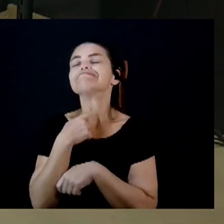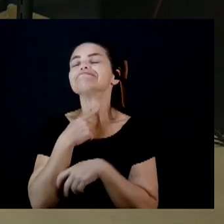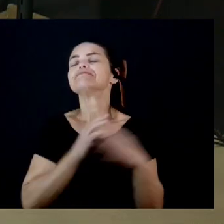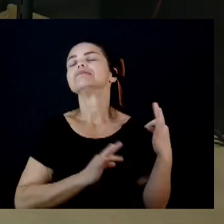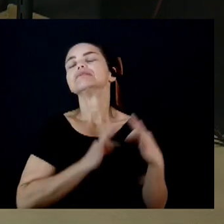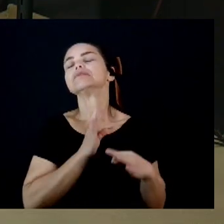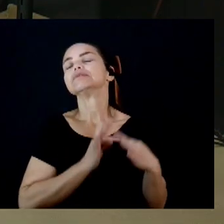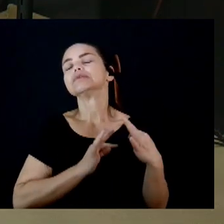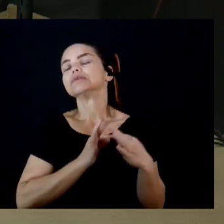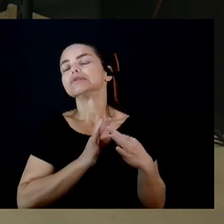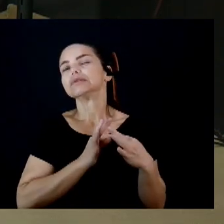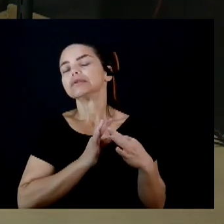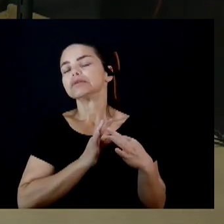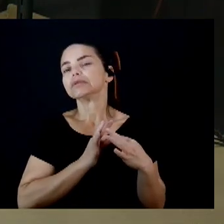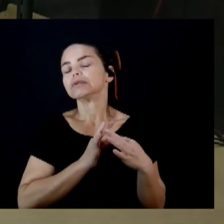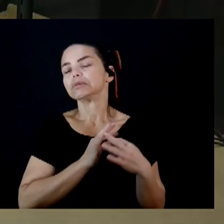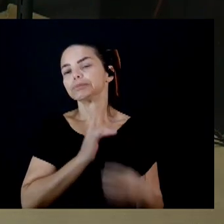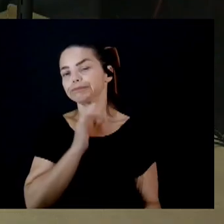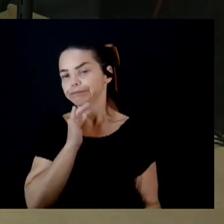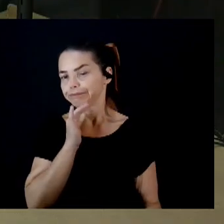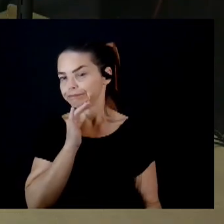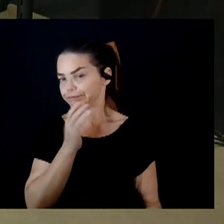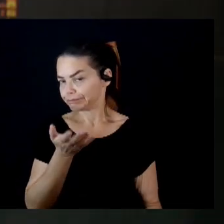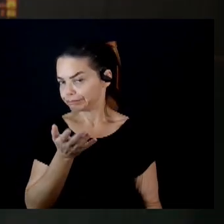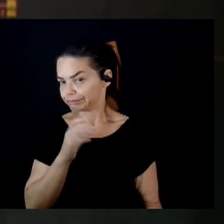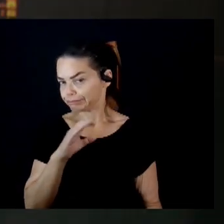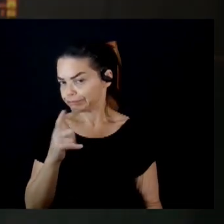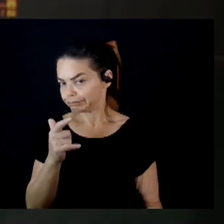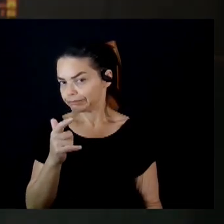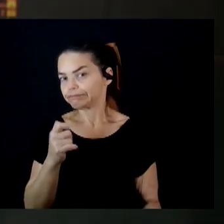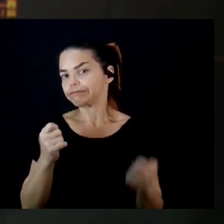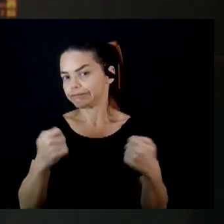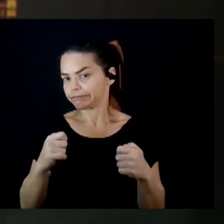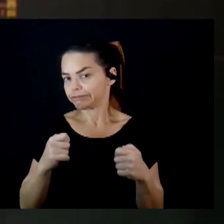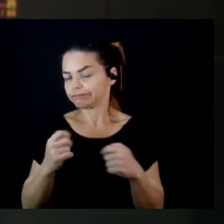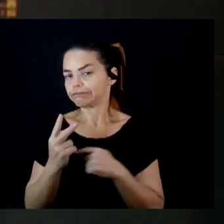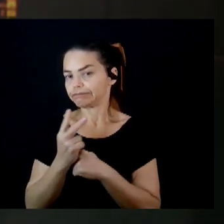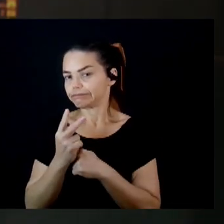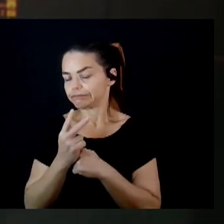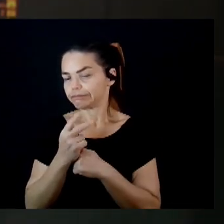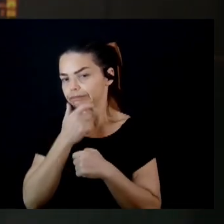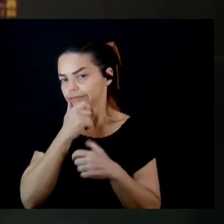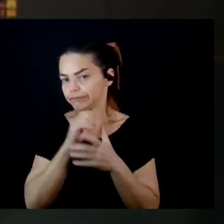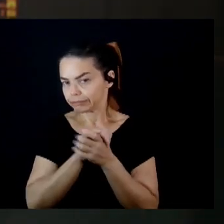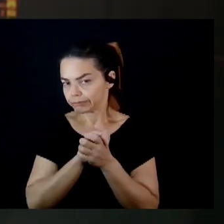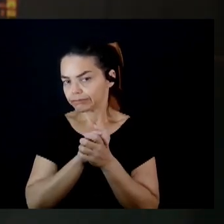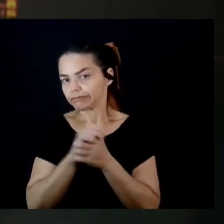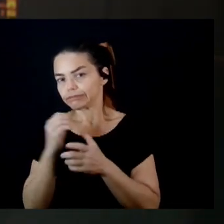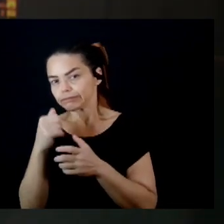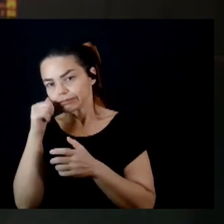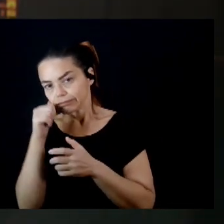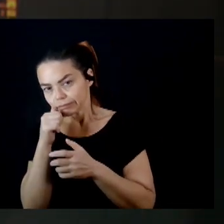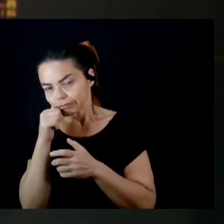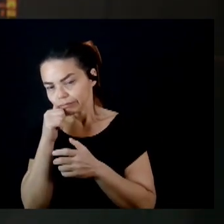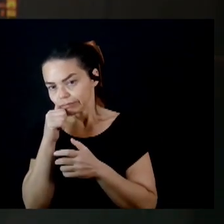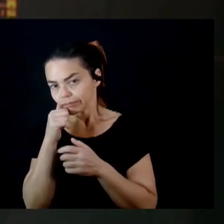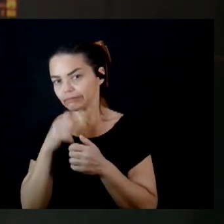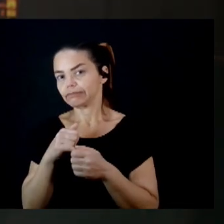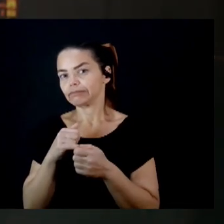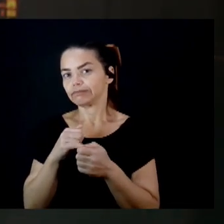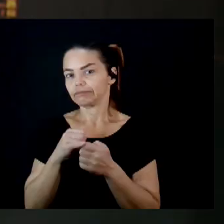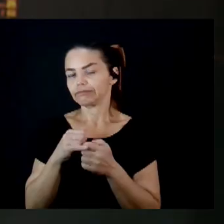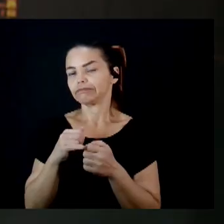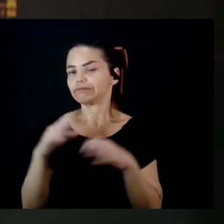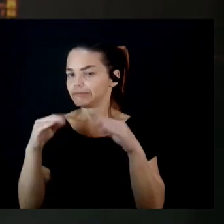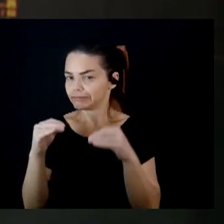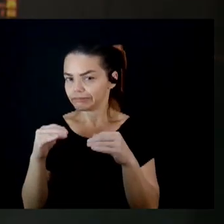outro de forma negativa. Claro, todo mundo precisa se cuidar, o homem ou a mulher. E mesmo que naquela noite